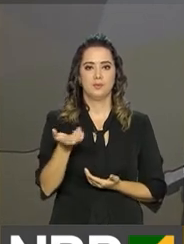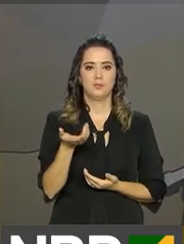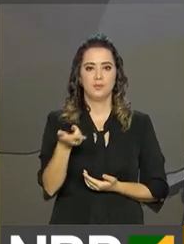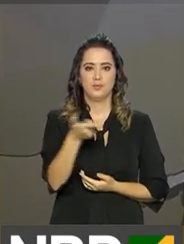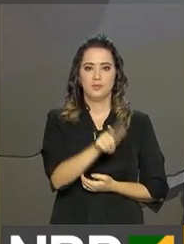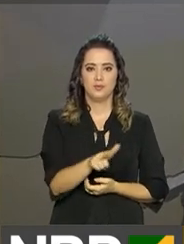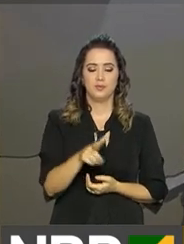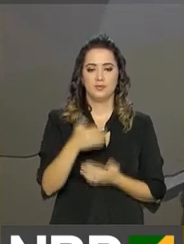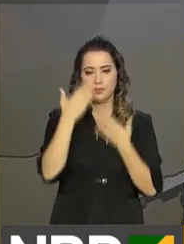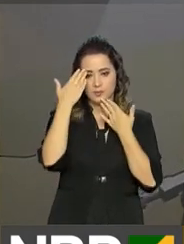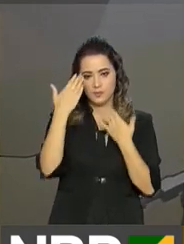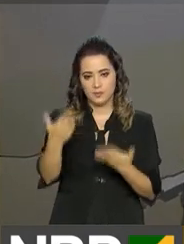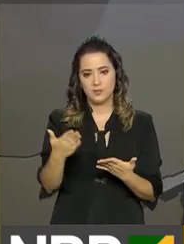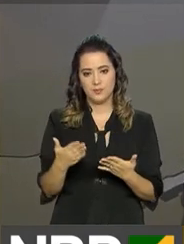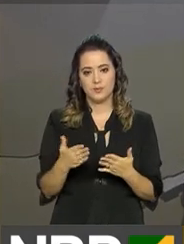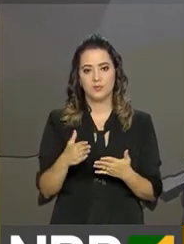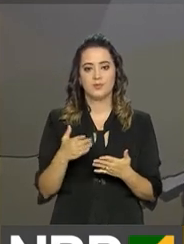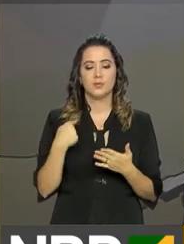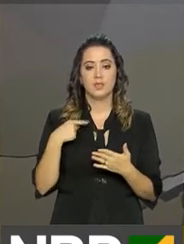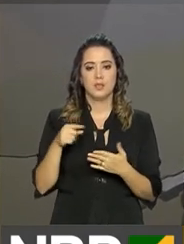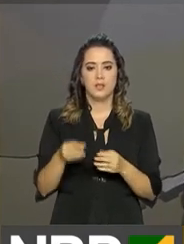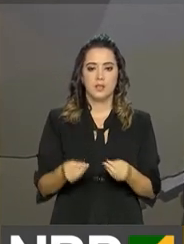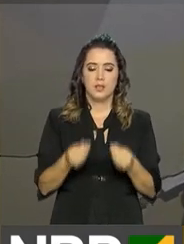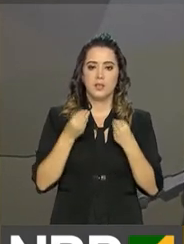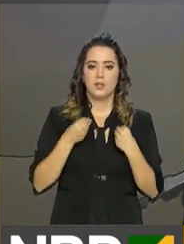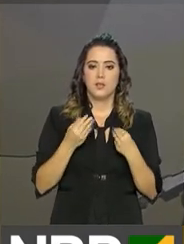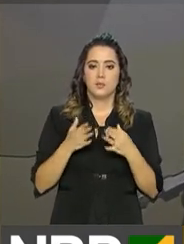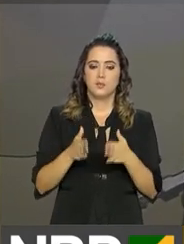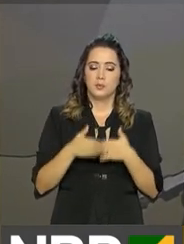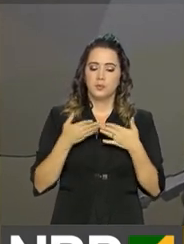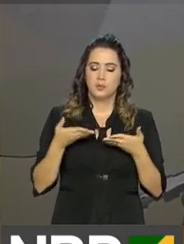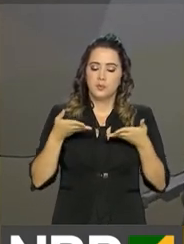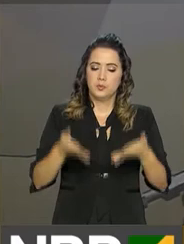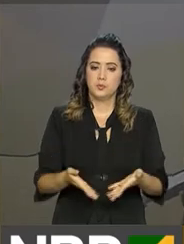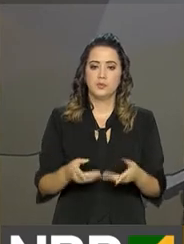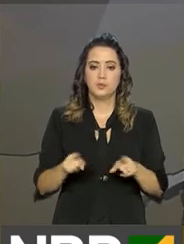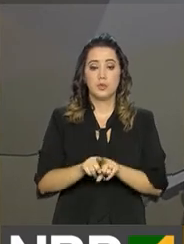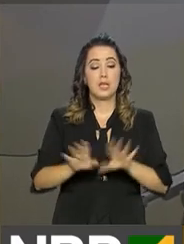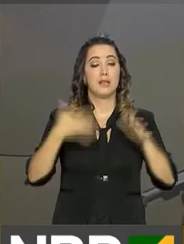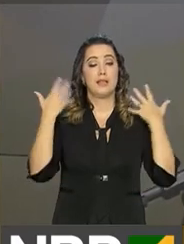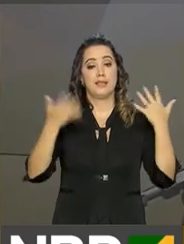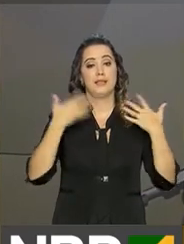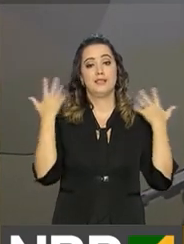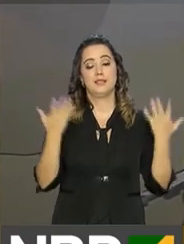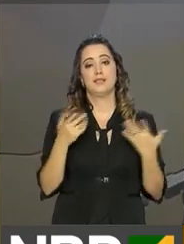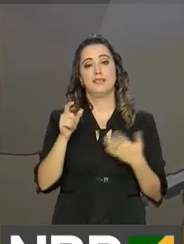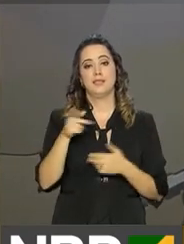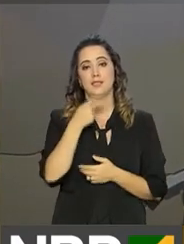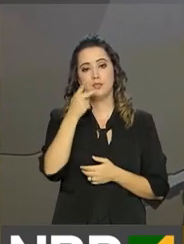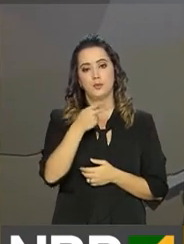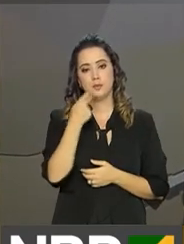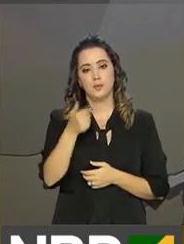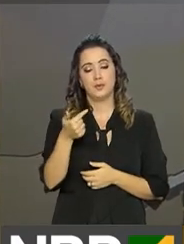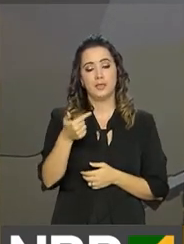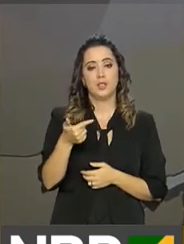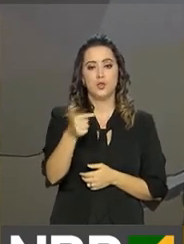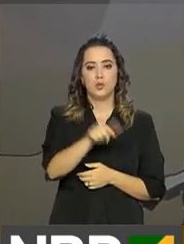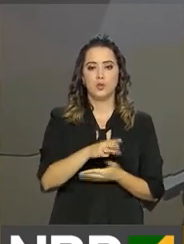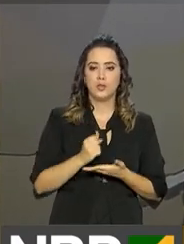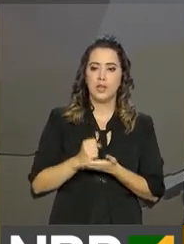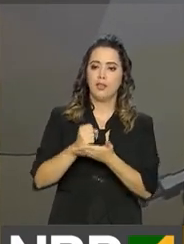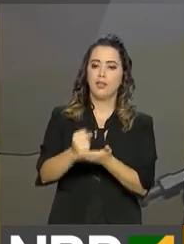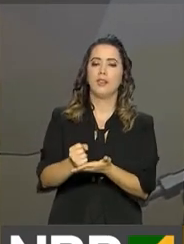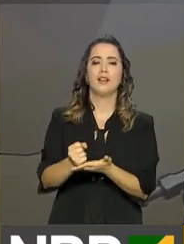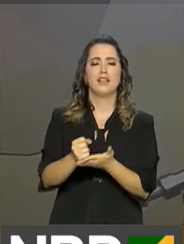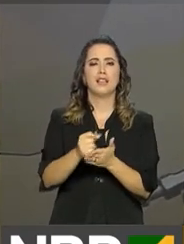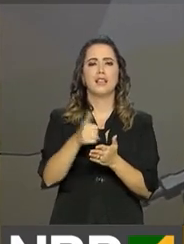uma vez agradecer a gentileza de terem nos recebido aqui, a alegria de representar aqui a entrega de